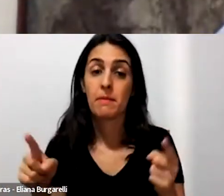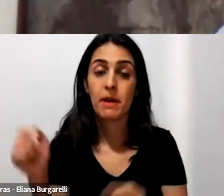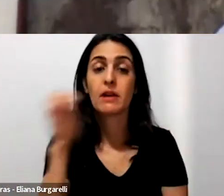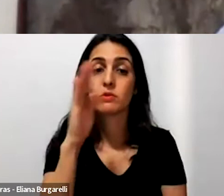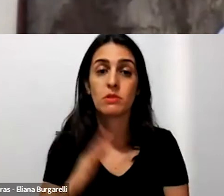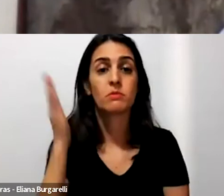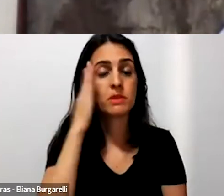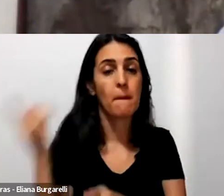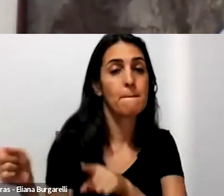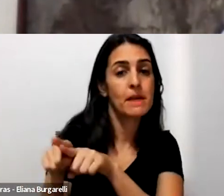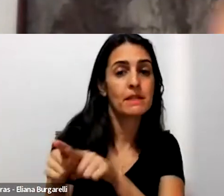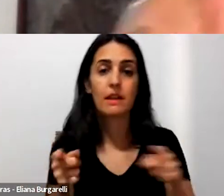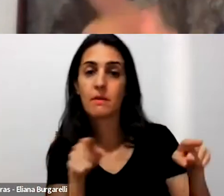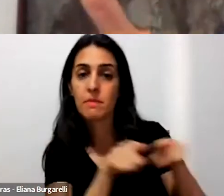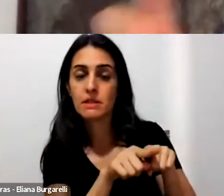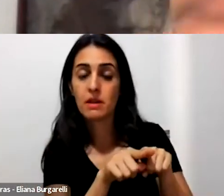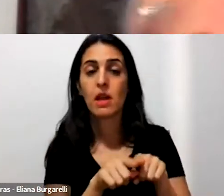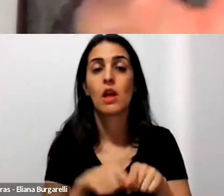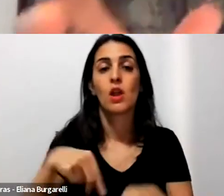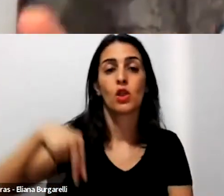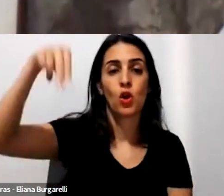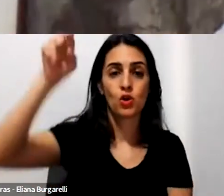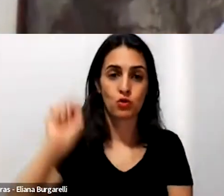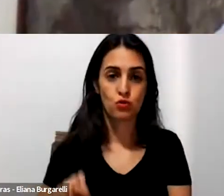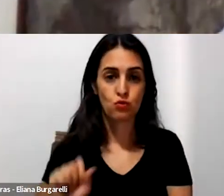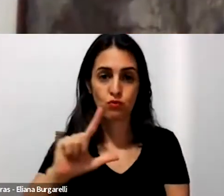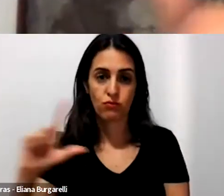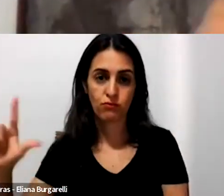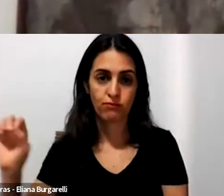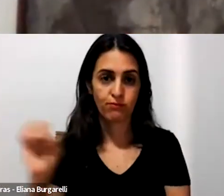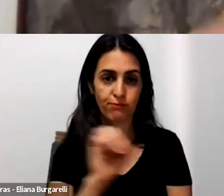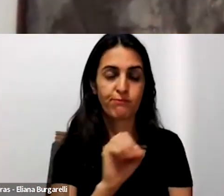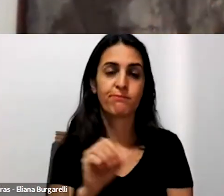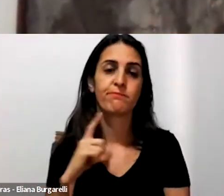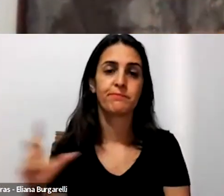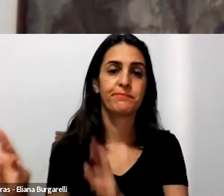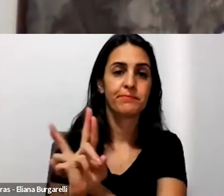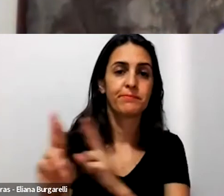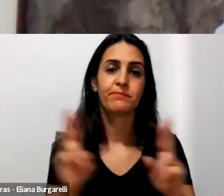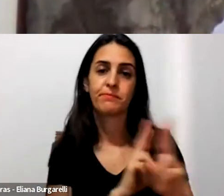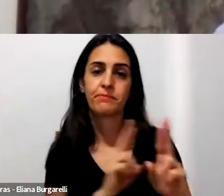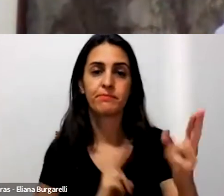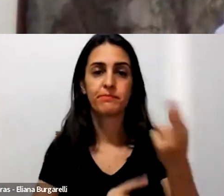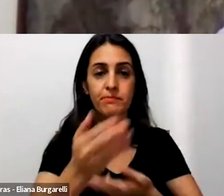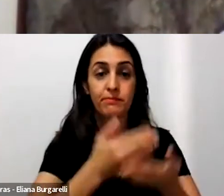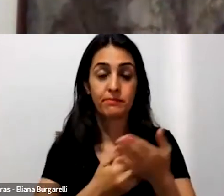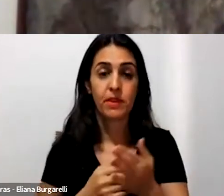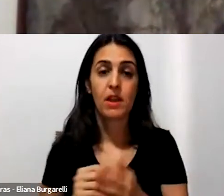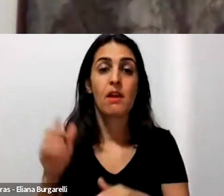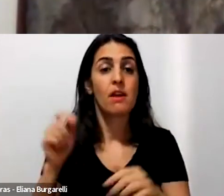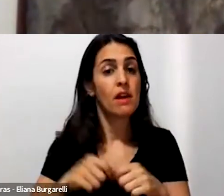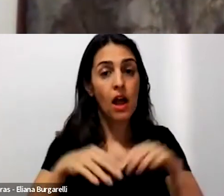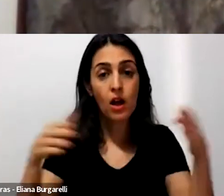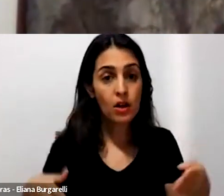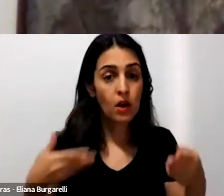a cooperação Norte-Sul e a cooperação Leste-Oeste. Essas escolhas estão na mesa hoje, e todas essas escolhas passam por uma Amazônia em pé. Não é